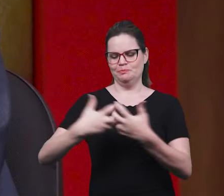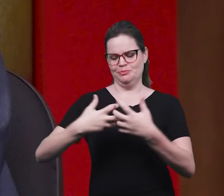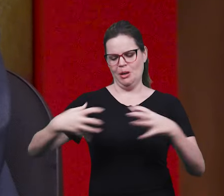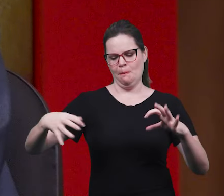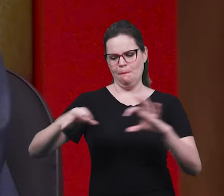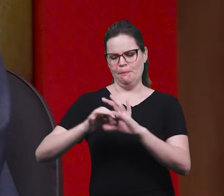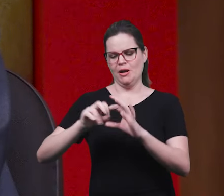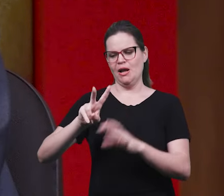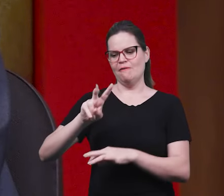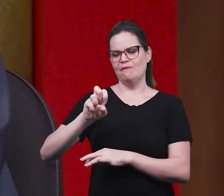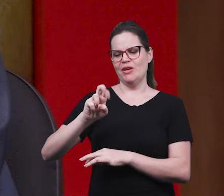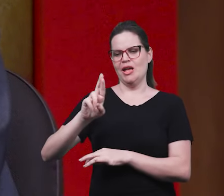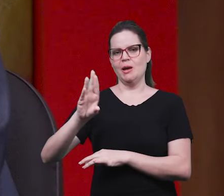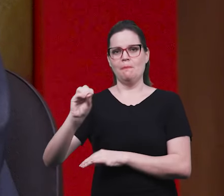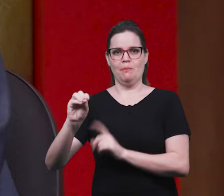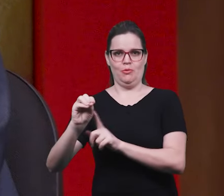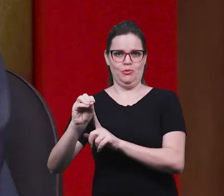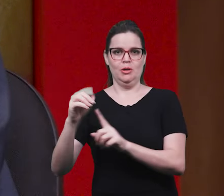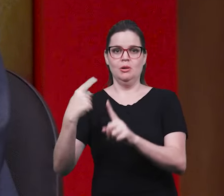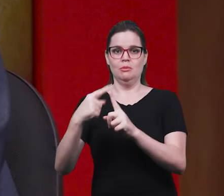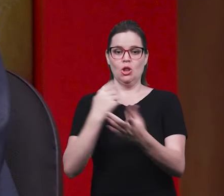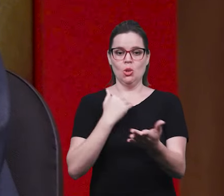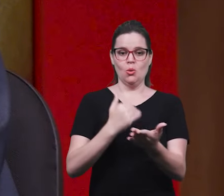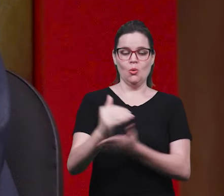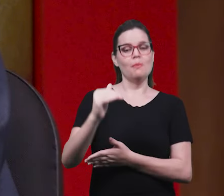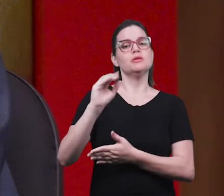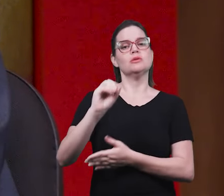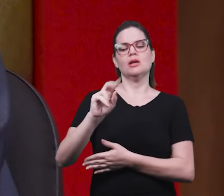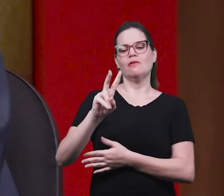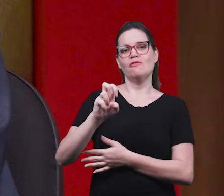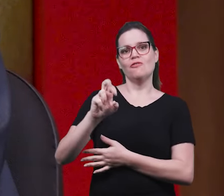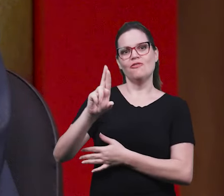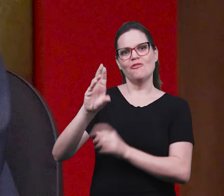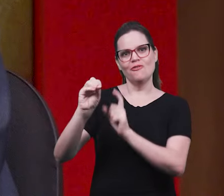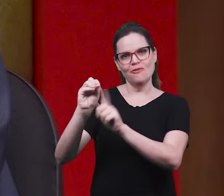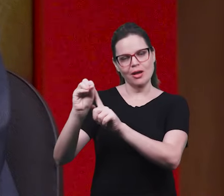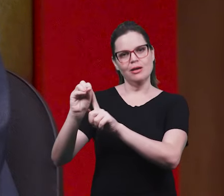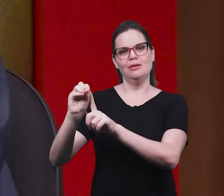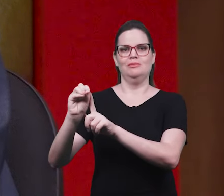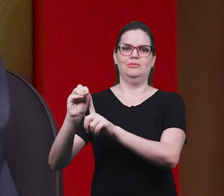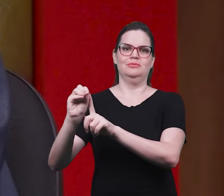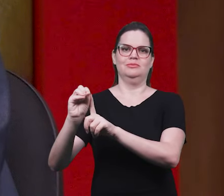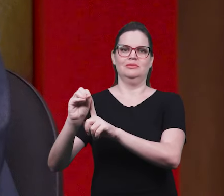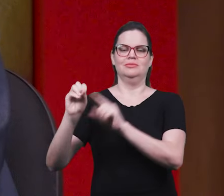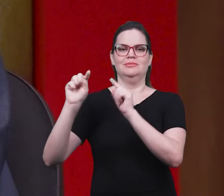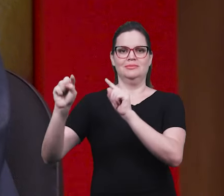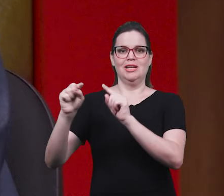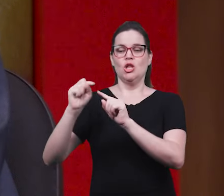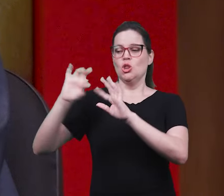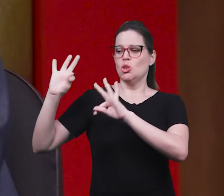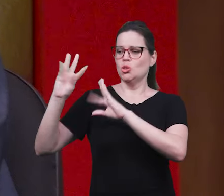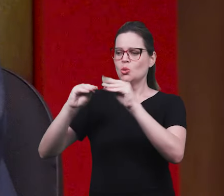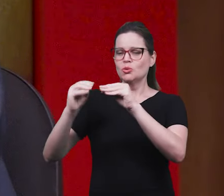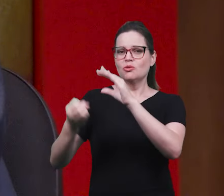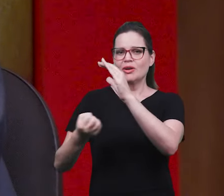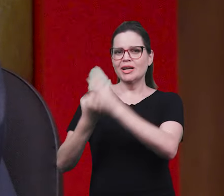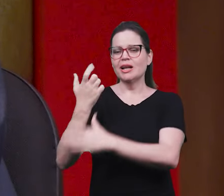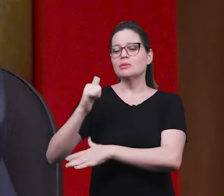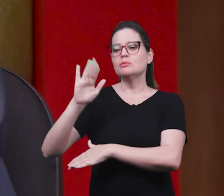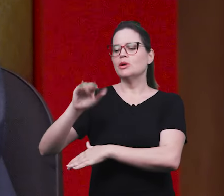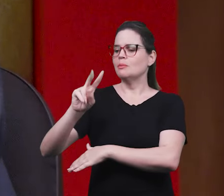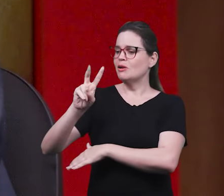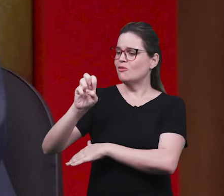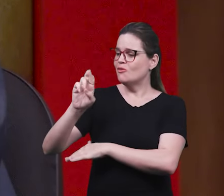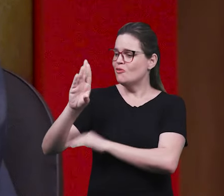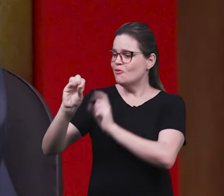o verbo estava com Deus e o verbo era Deus. Todas as coisas foram feitas por ele, e sem ele, nada do que foi feito se fez. E o que